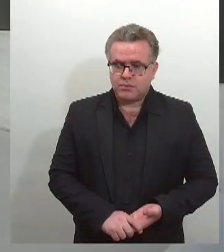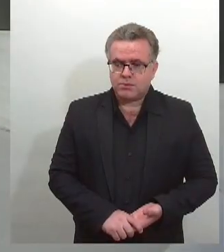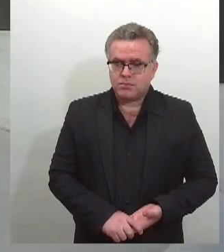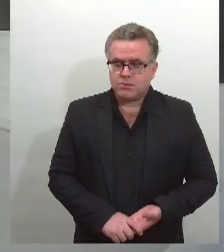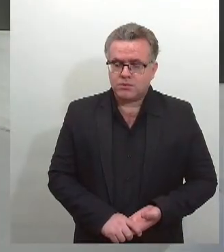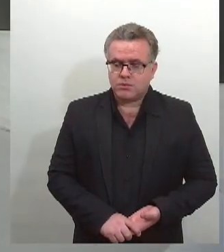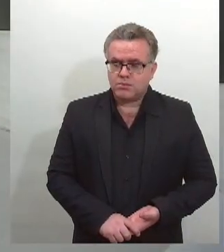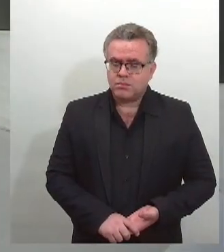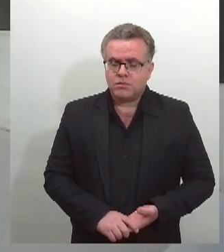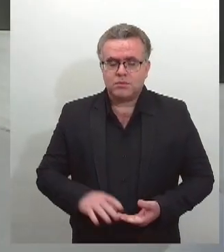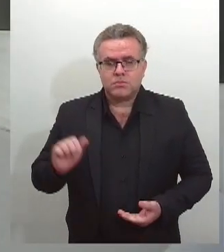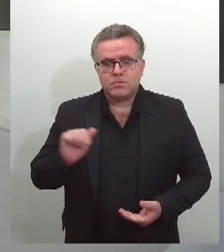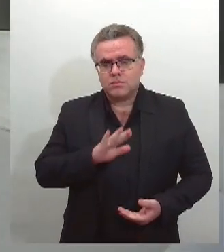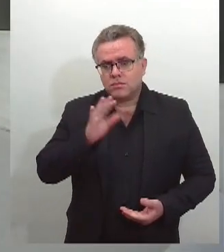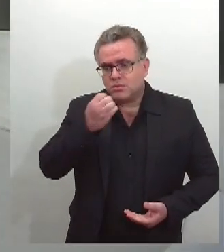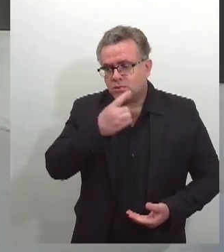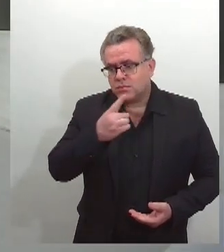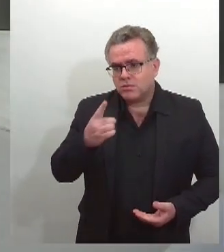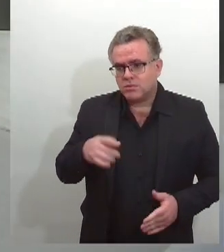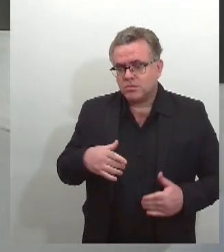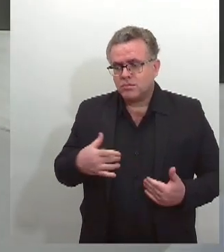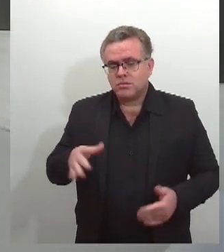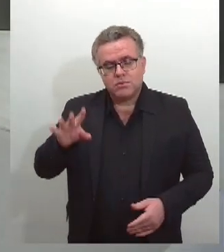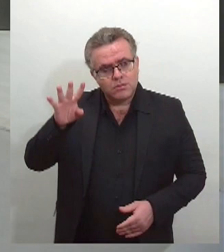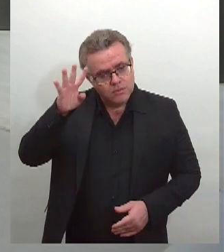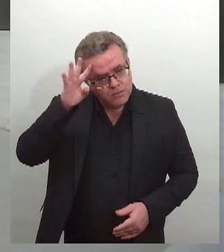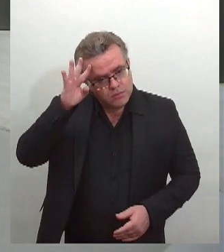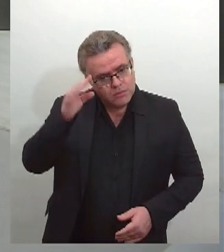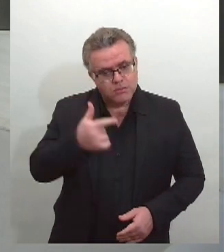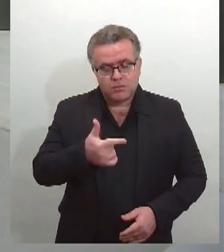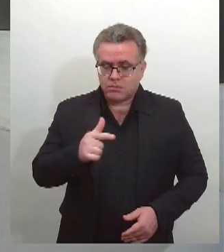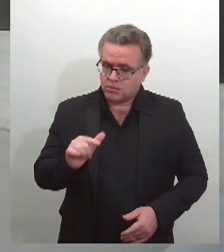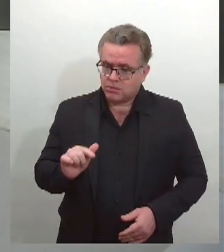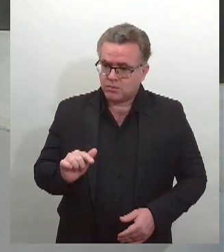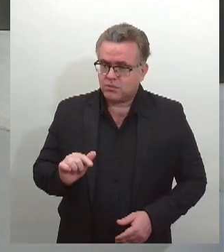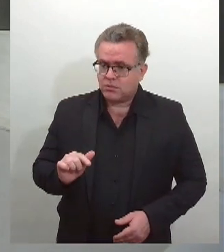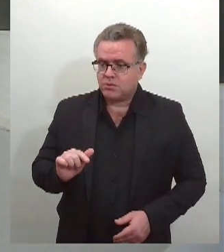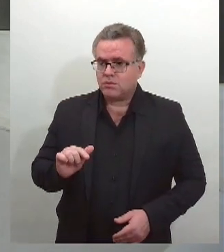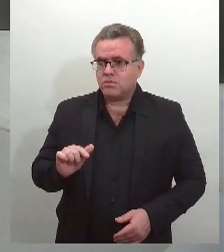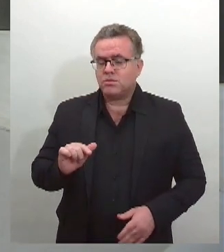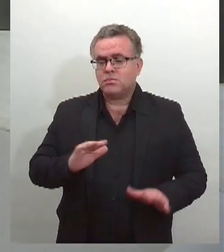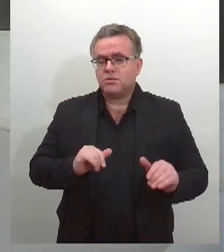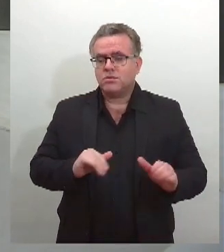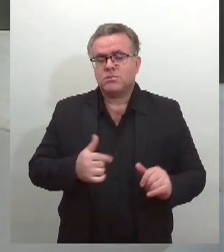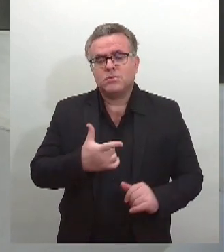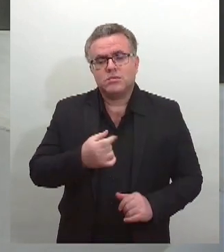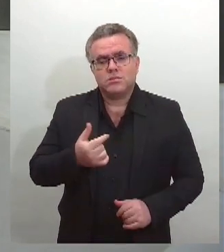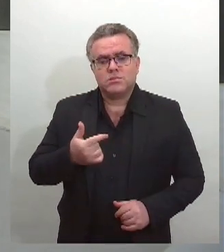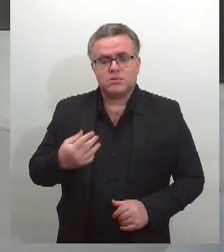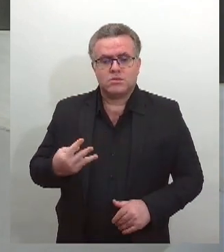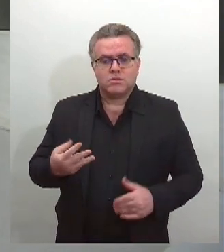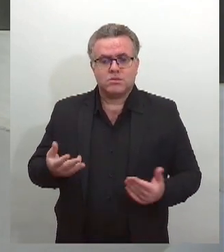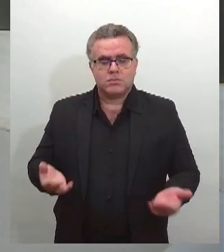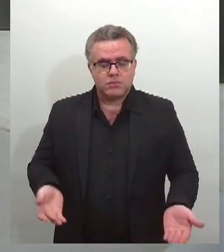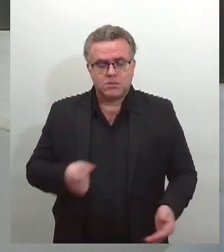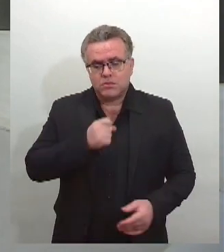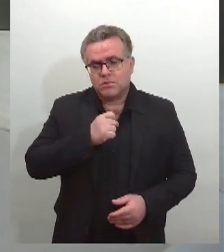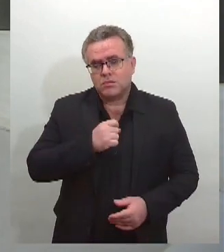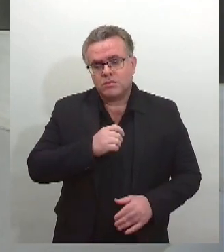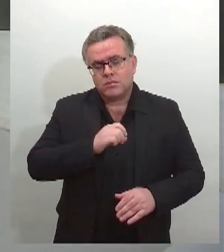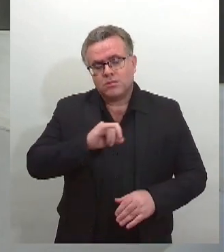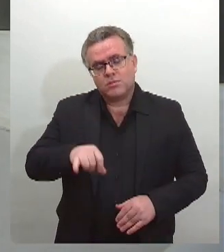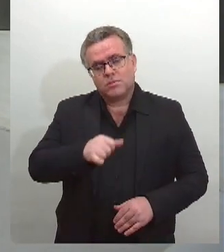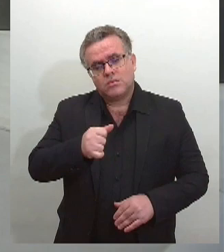Olá, bom dia. Quarta-feira, 27 de setembro de 2023, o Jornal da Alesi está no ar, trazendo